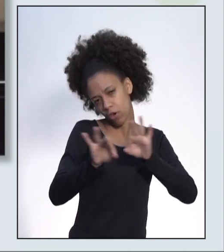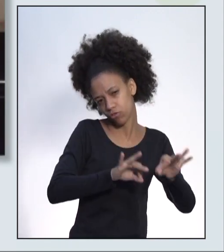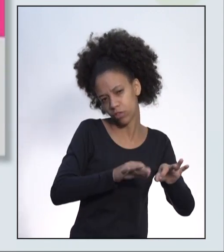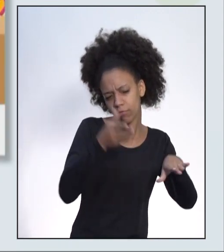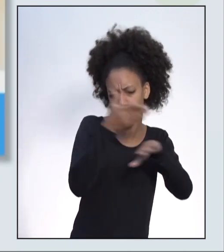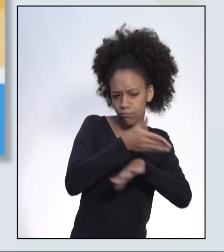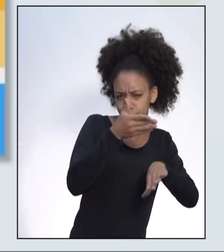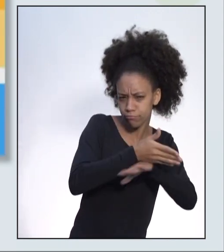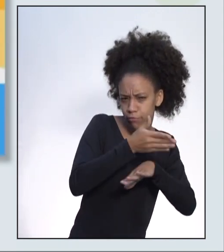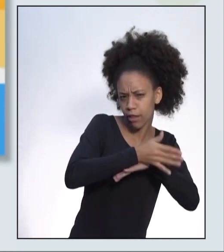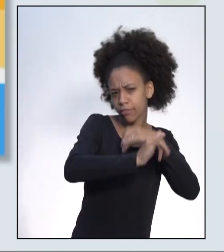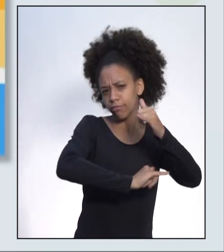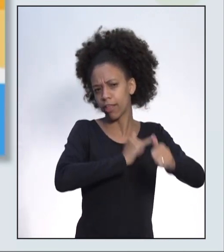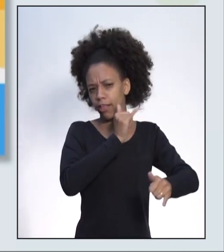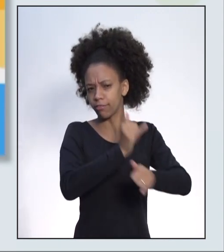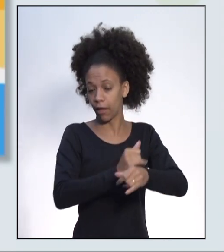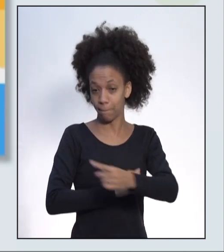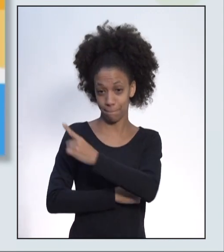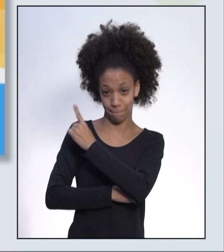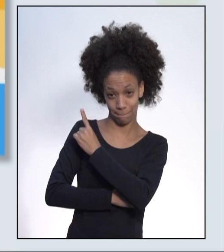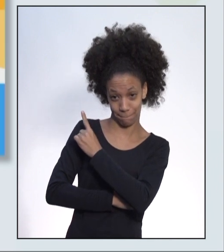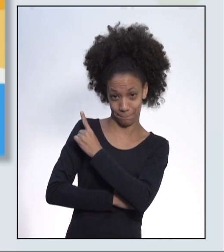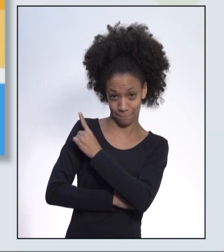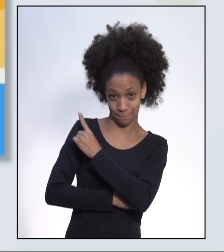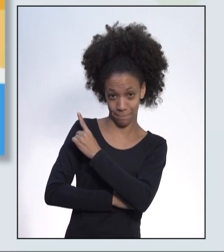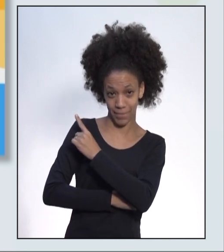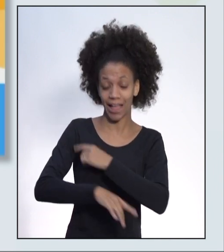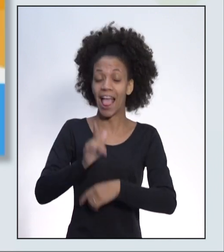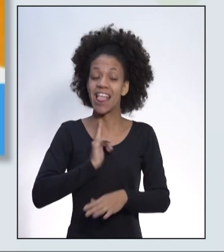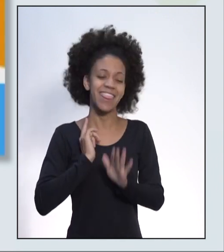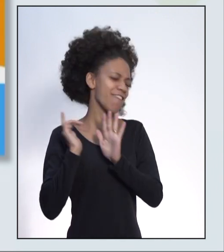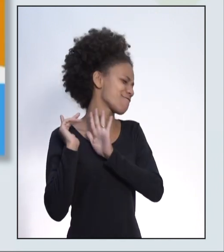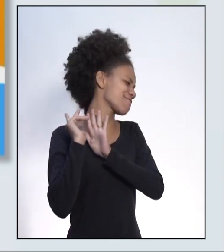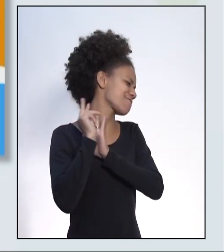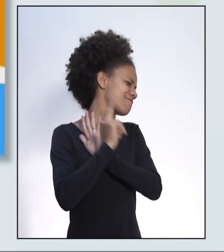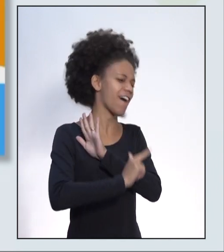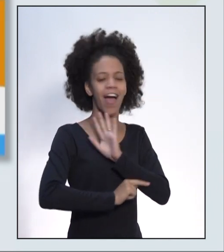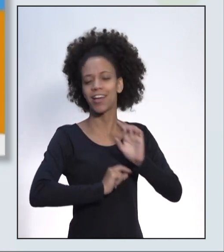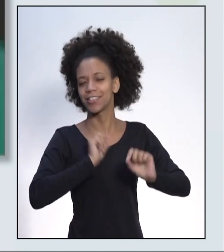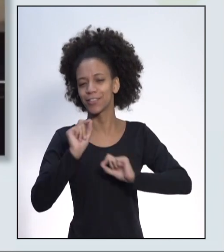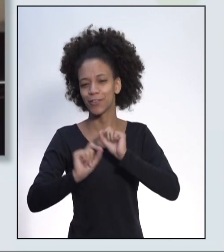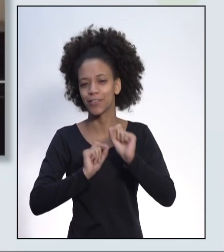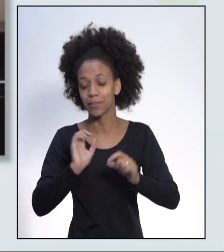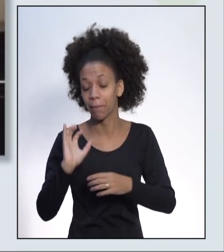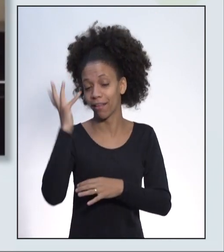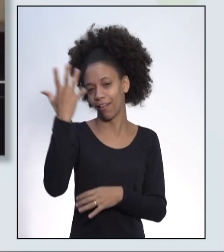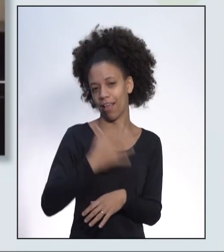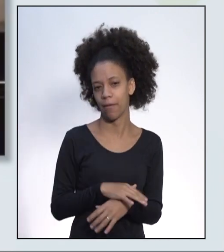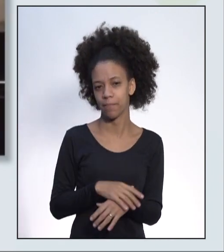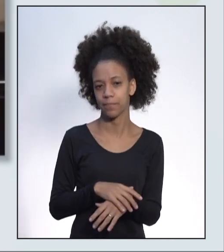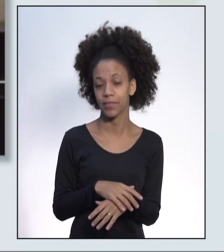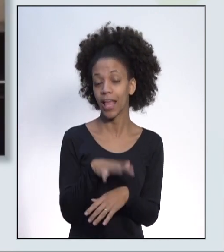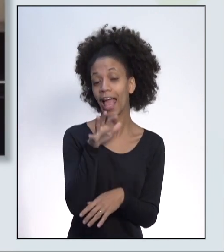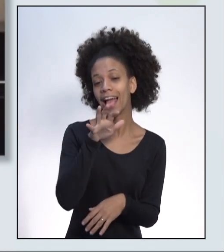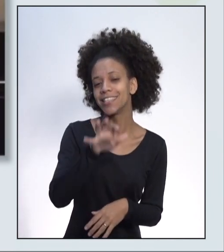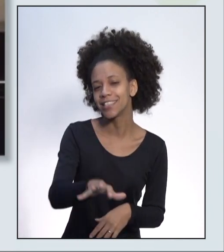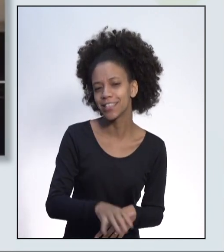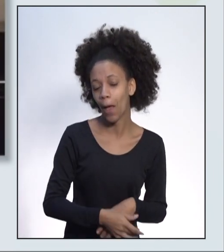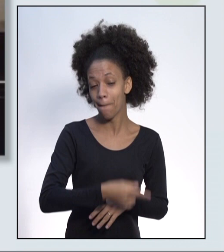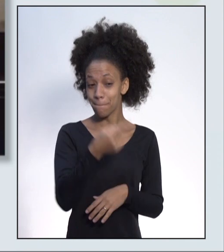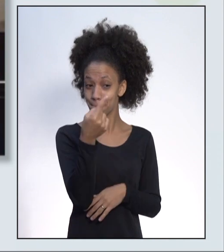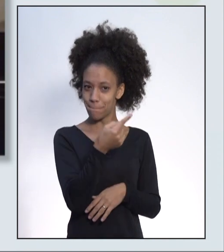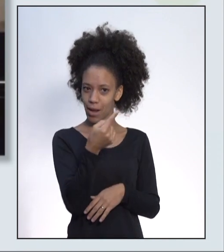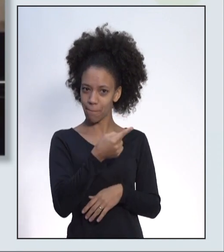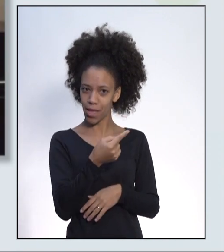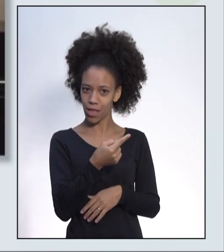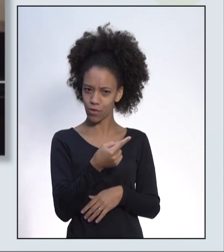portal Aprendizagem Criativa em Casa. Lá tem um monte de coisa bacana para você criar. E esse foi o nosso primeiro Bora